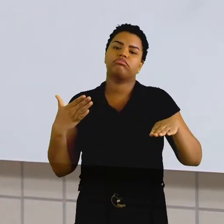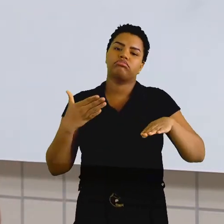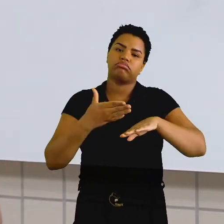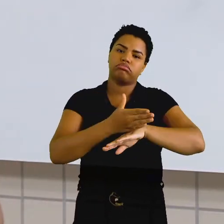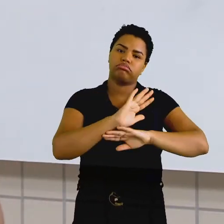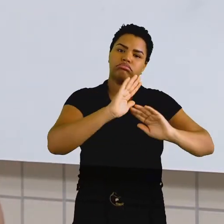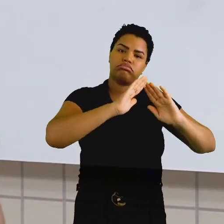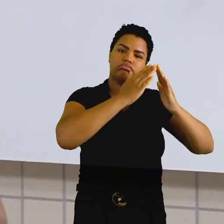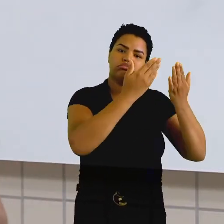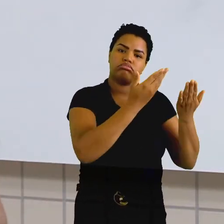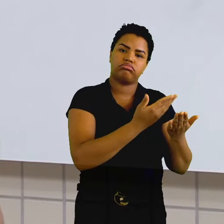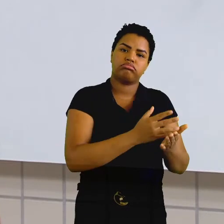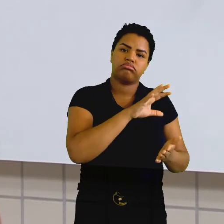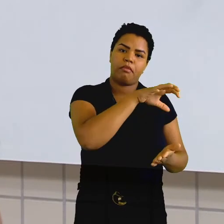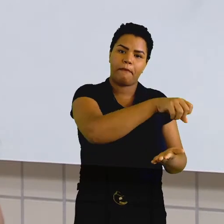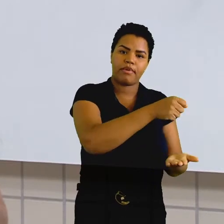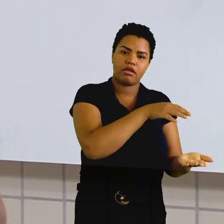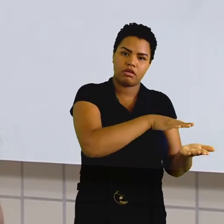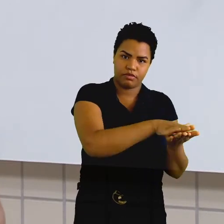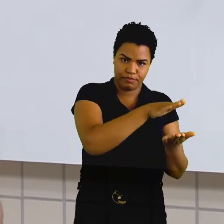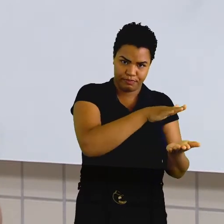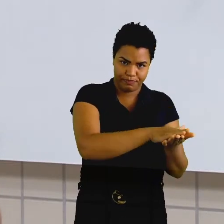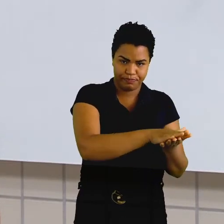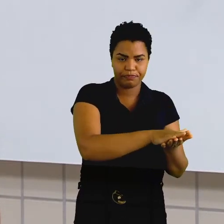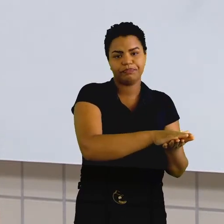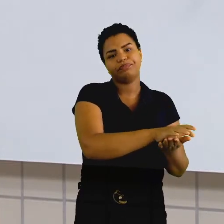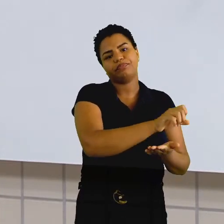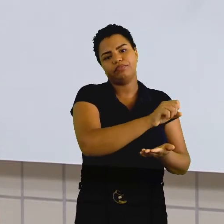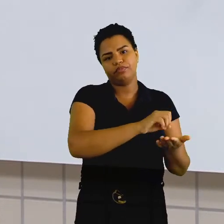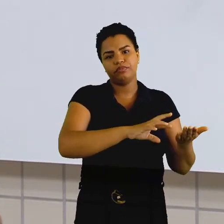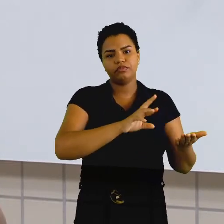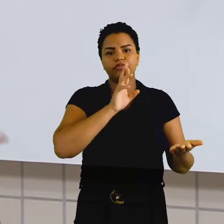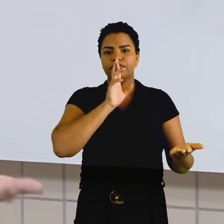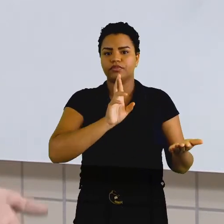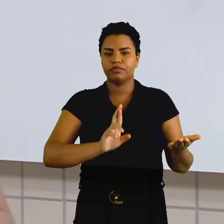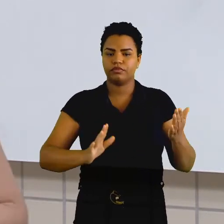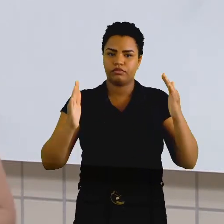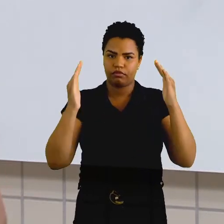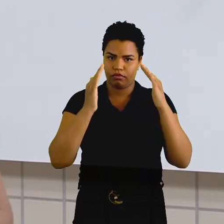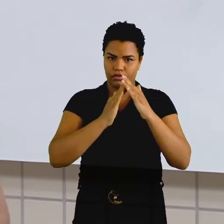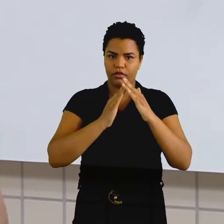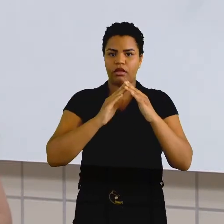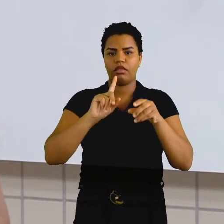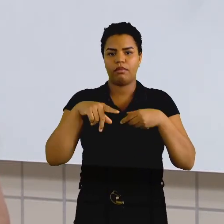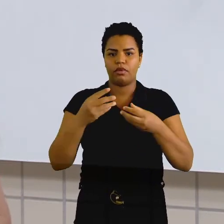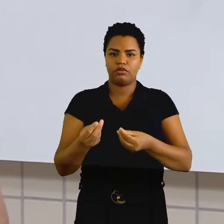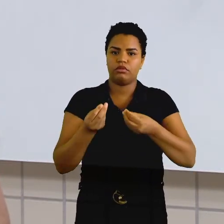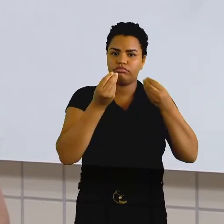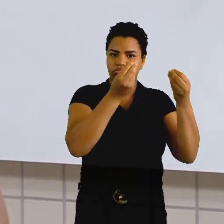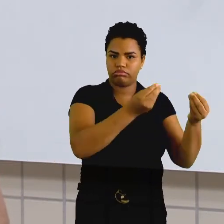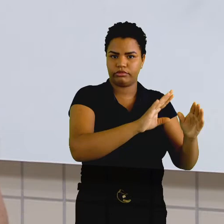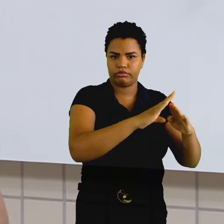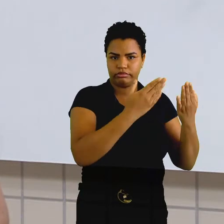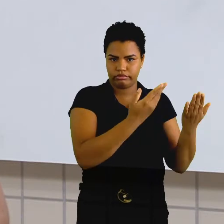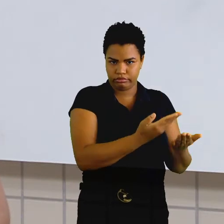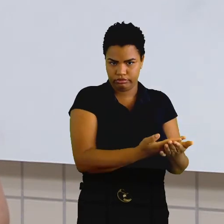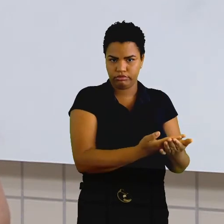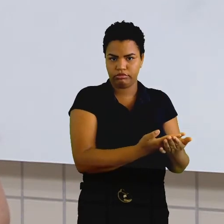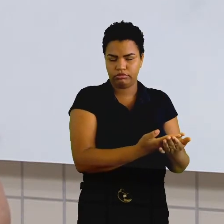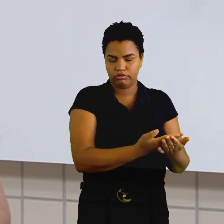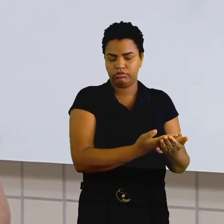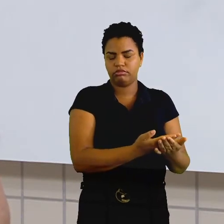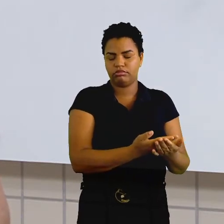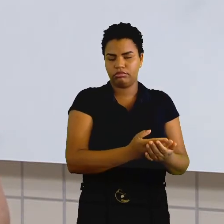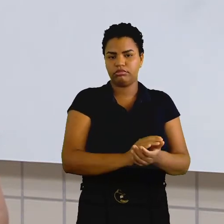essas atividades impressas para você responder em casa e depois devolver novamente na sua escola.